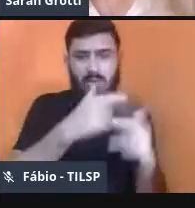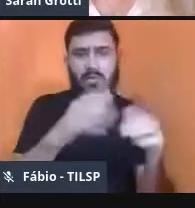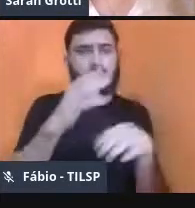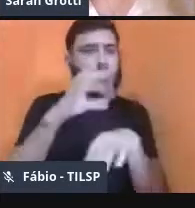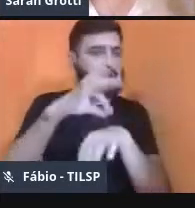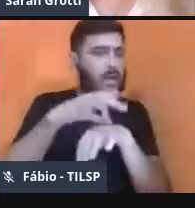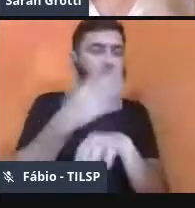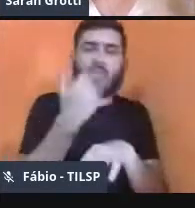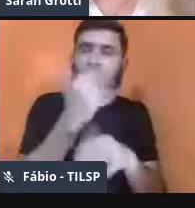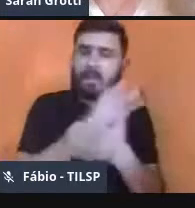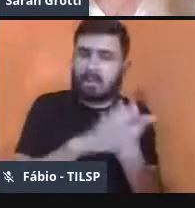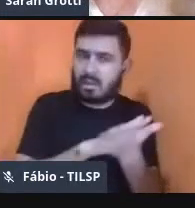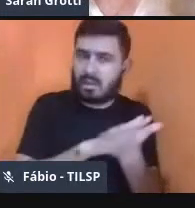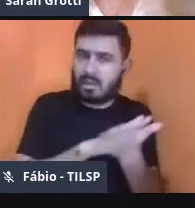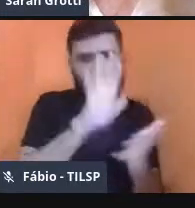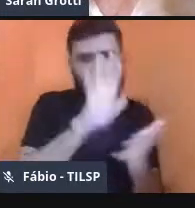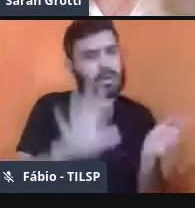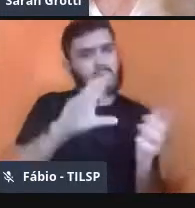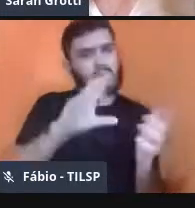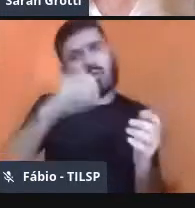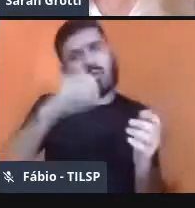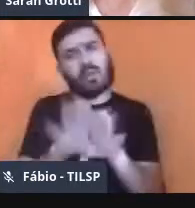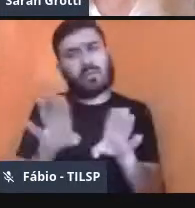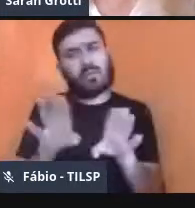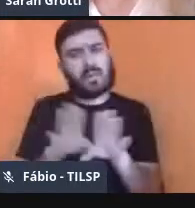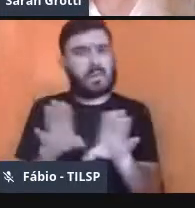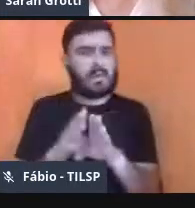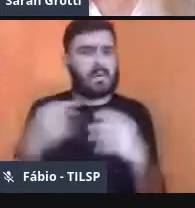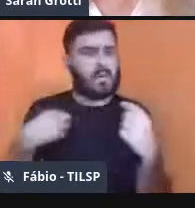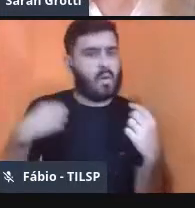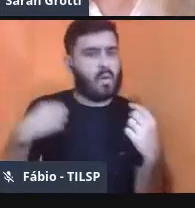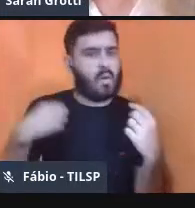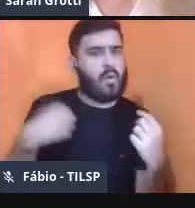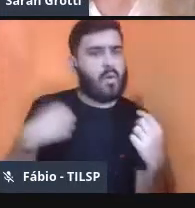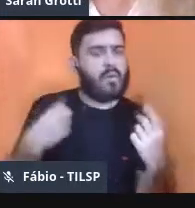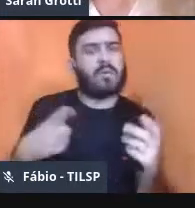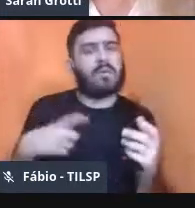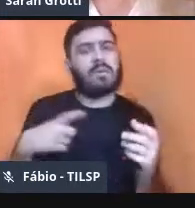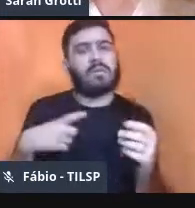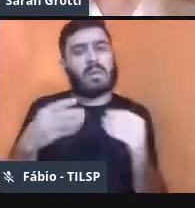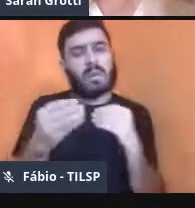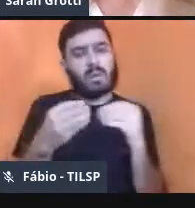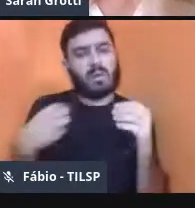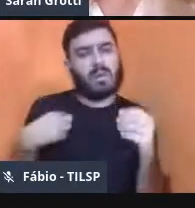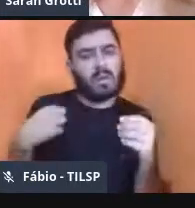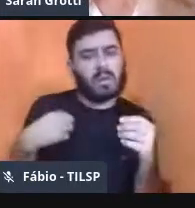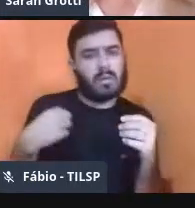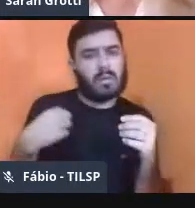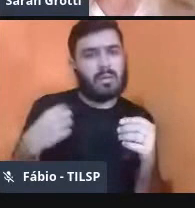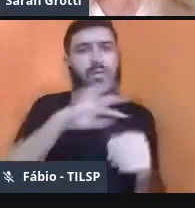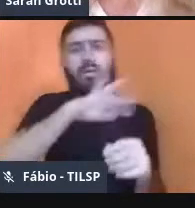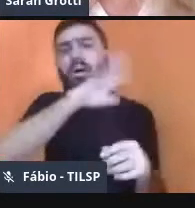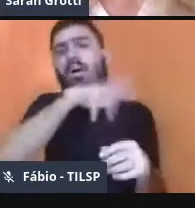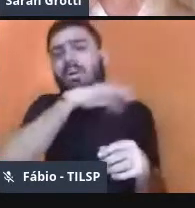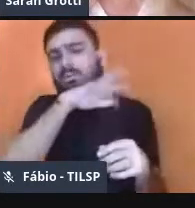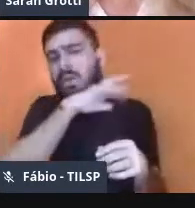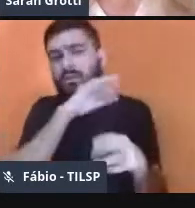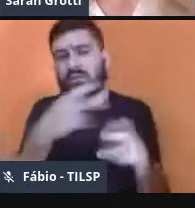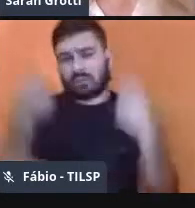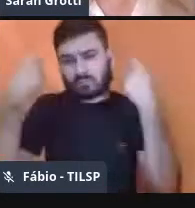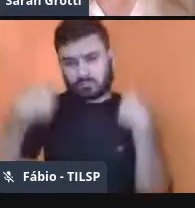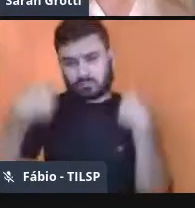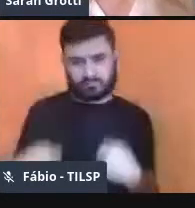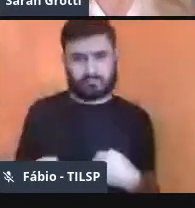carnes em geral, ou não vestem, né, roupas que vêm de couro, que tenham passado por algum sofrimento